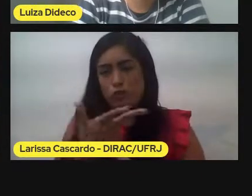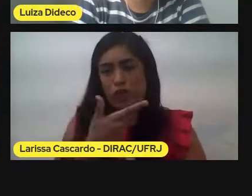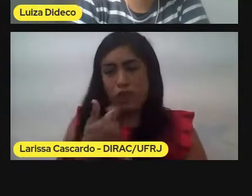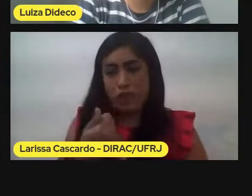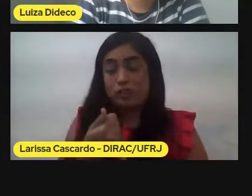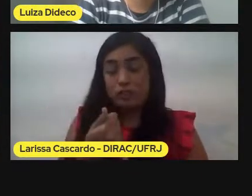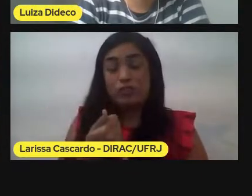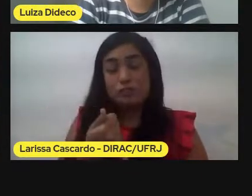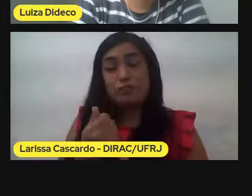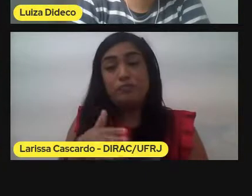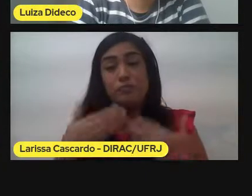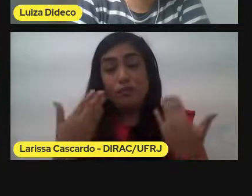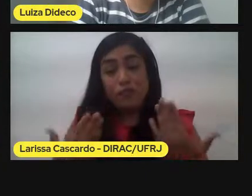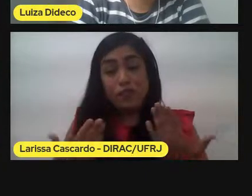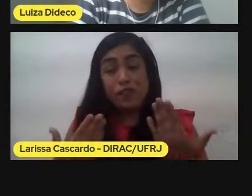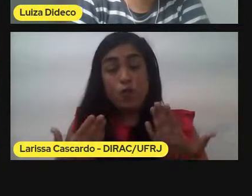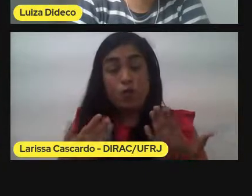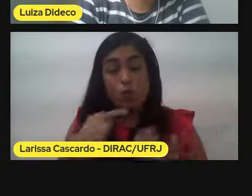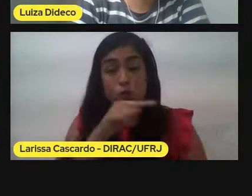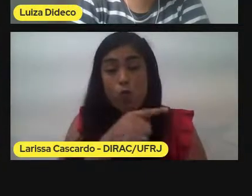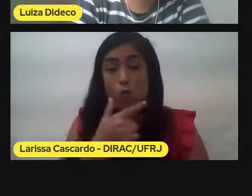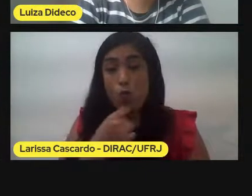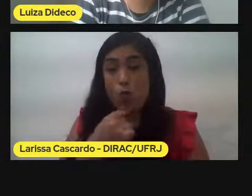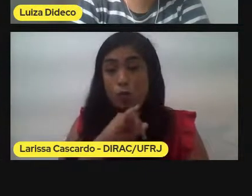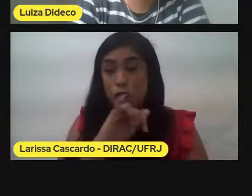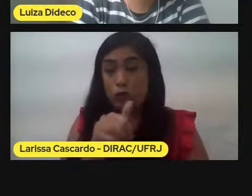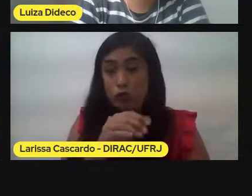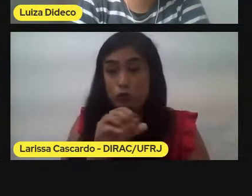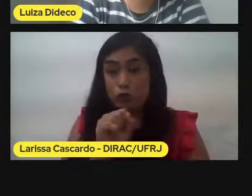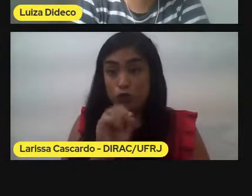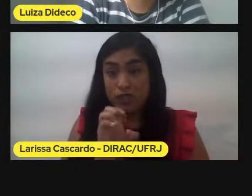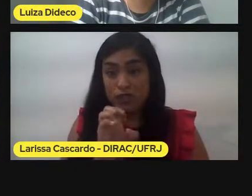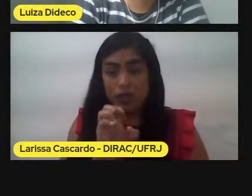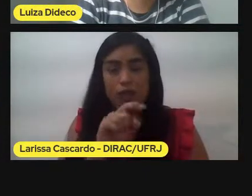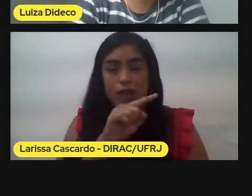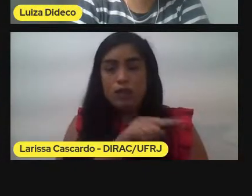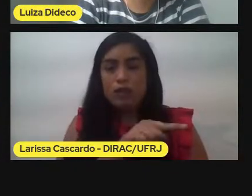passou a me interessar de uns tempos para cá também, porque